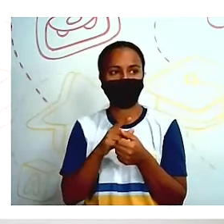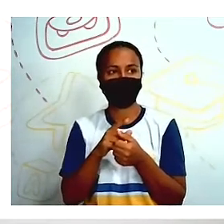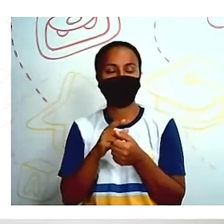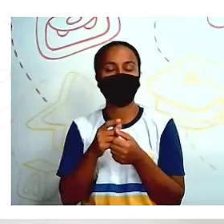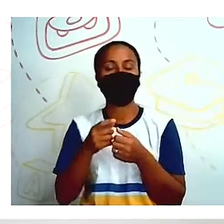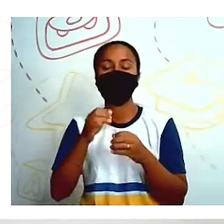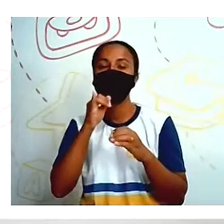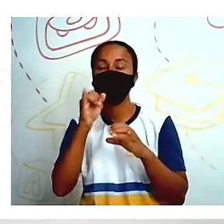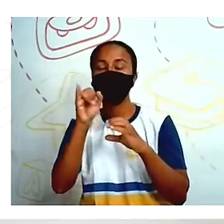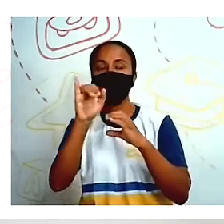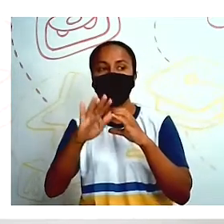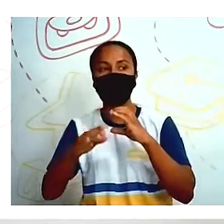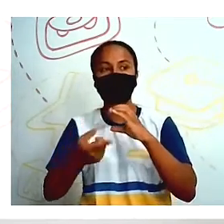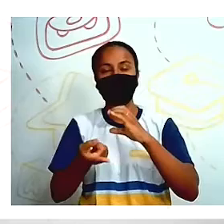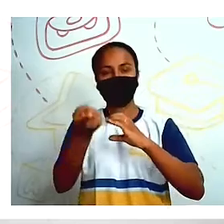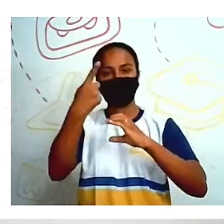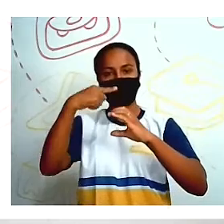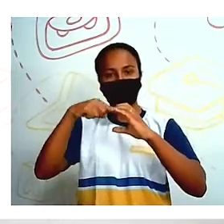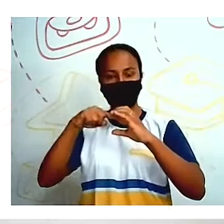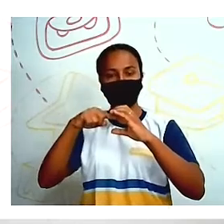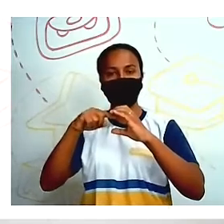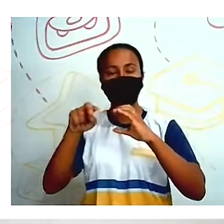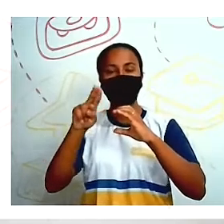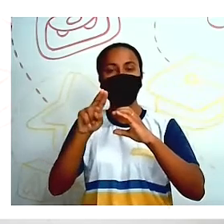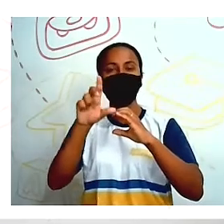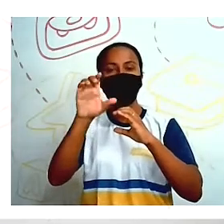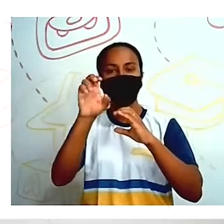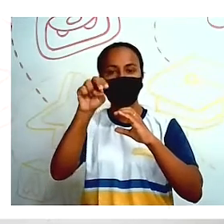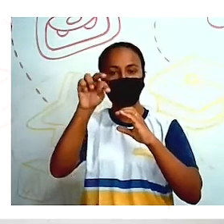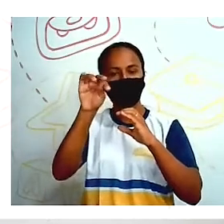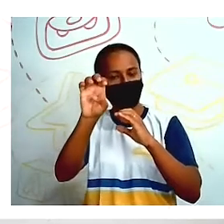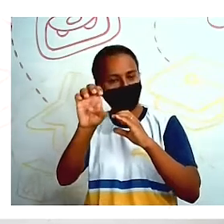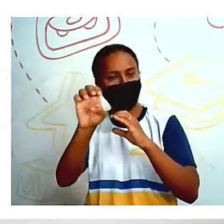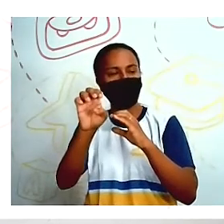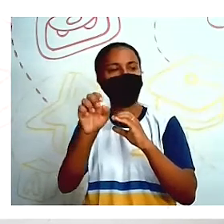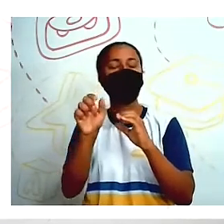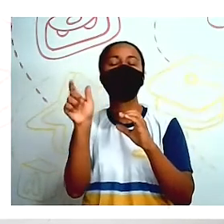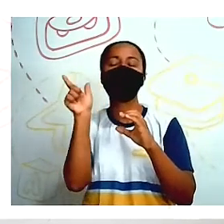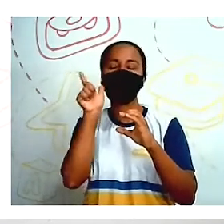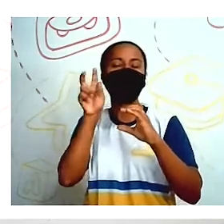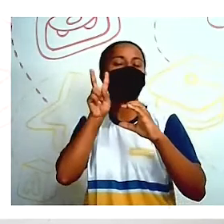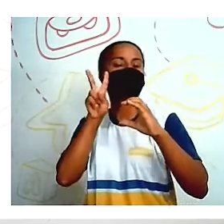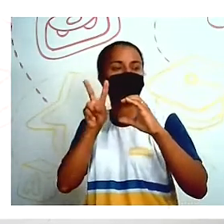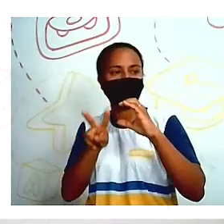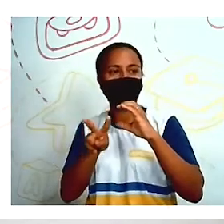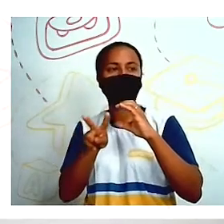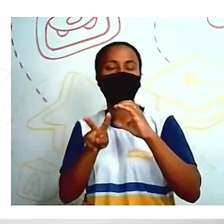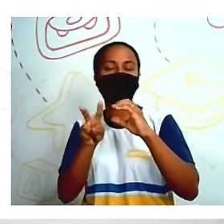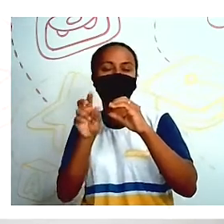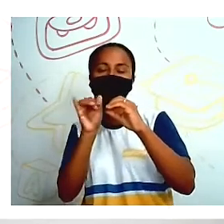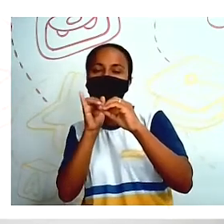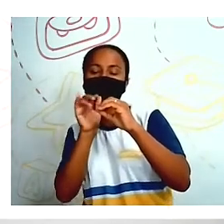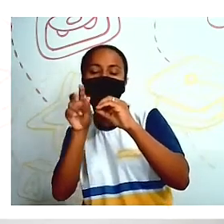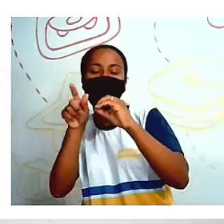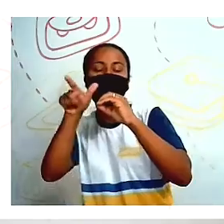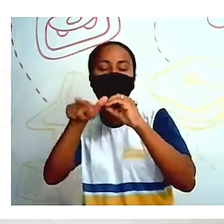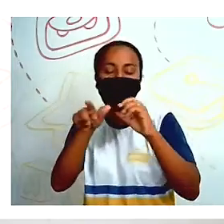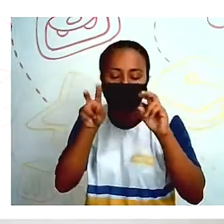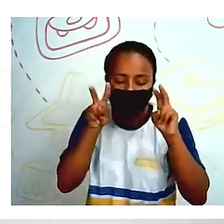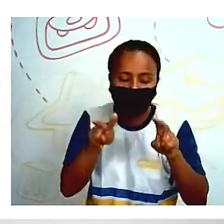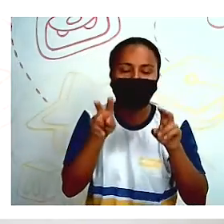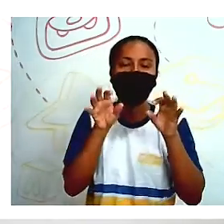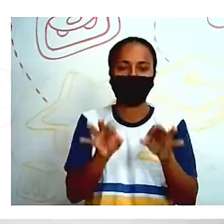da retina. E quando a gente utiliza a lente corretiva, a gente consegue visualizar a imagem no localzinho